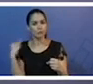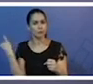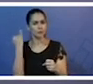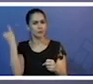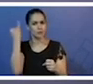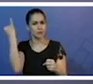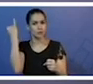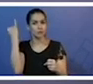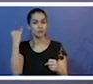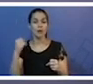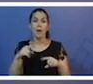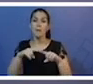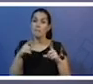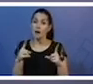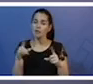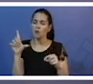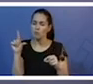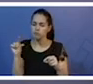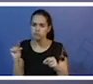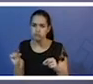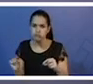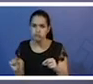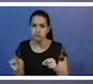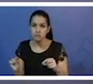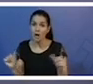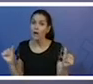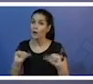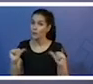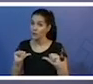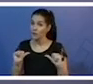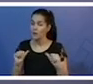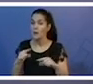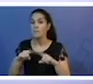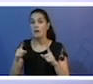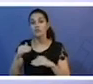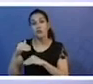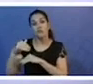se ele tiver em deficiência, vai atrapalhar, em excesso também vai.